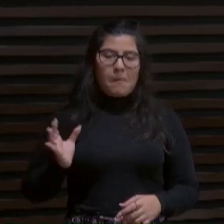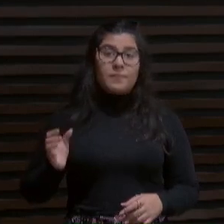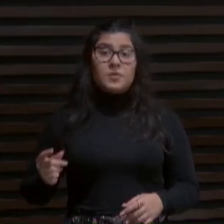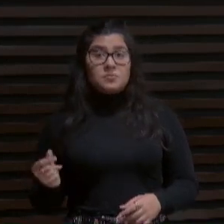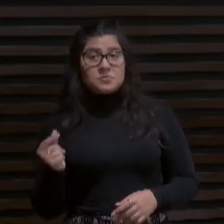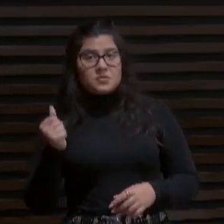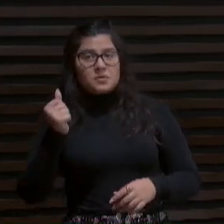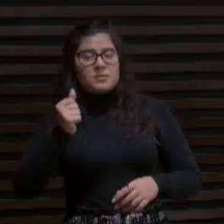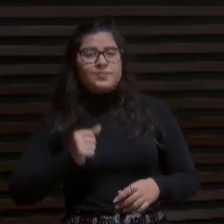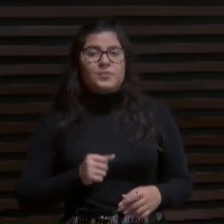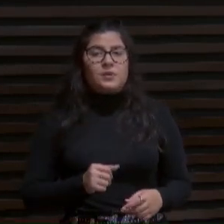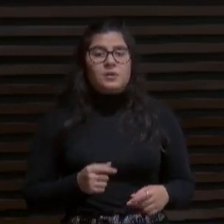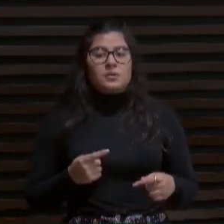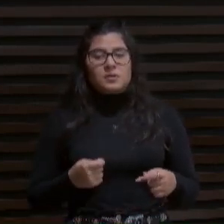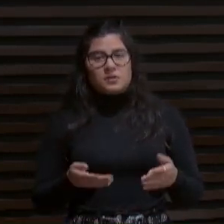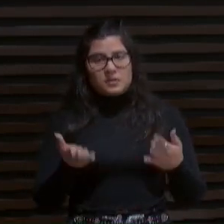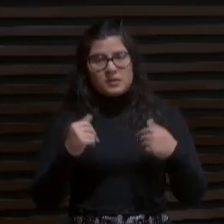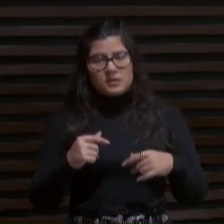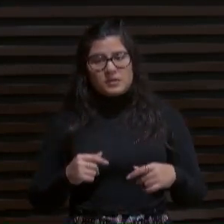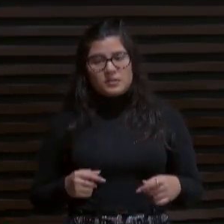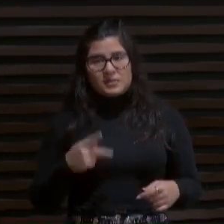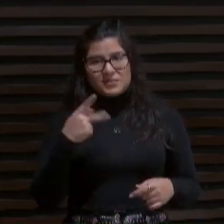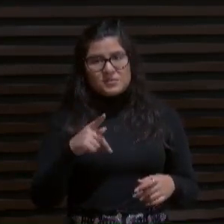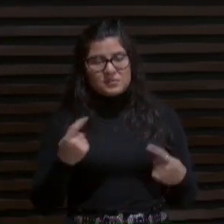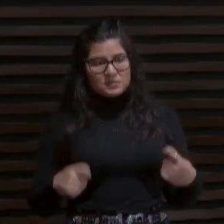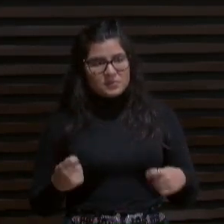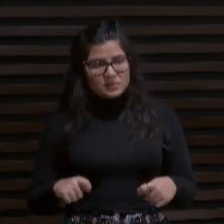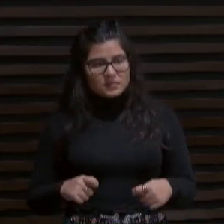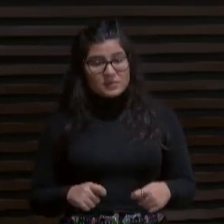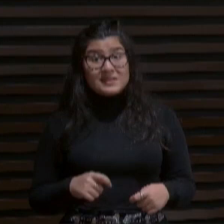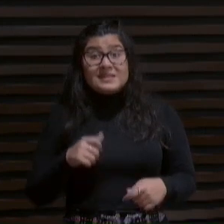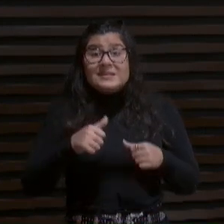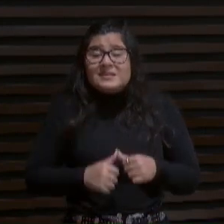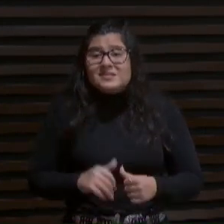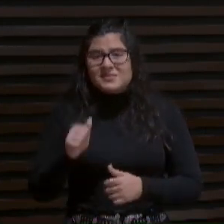vale aquilo de forma alguma. E é exatamente isso que está acontecendo aqui.